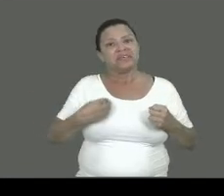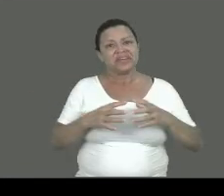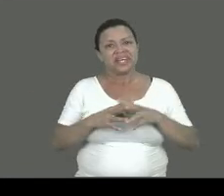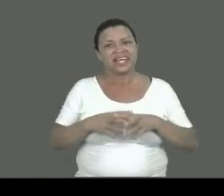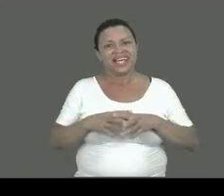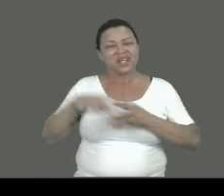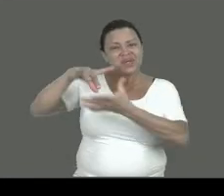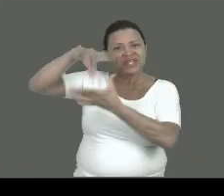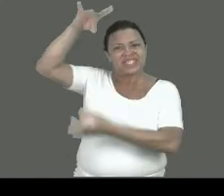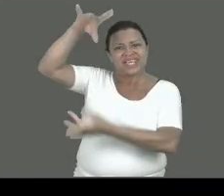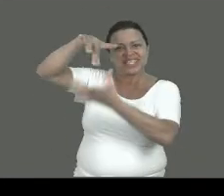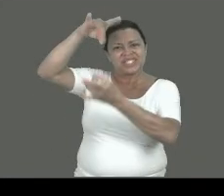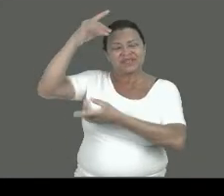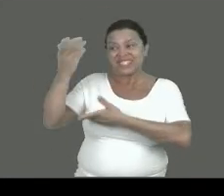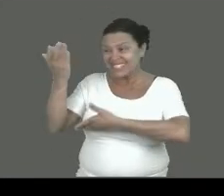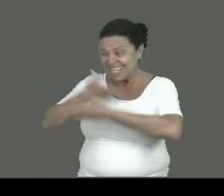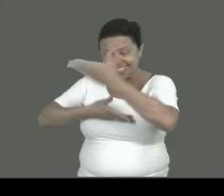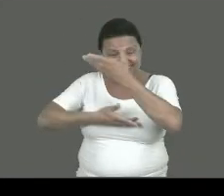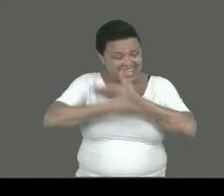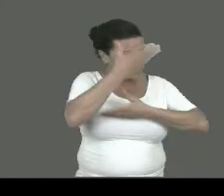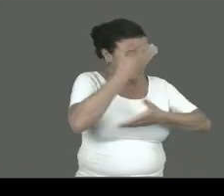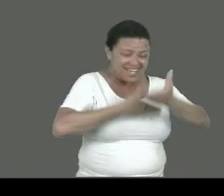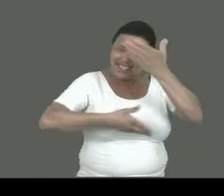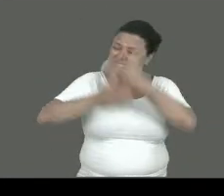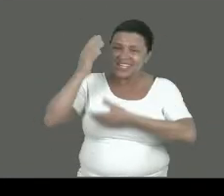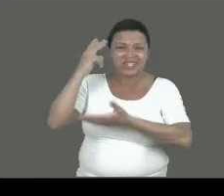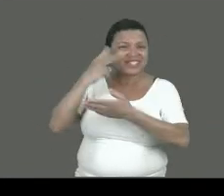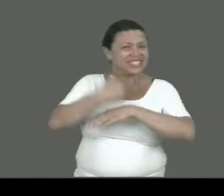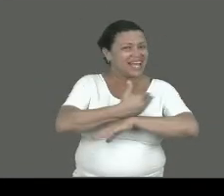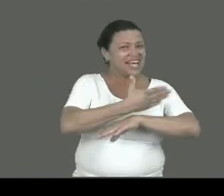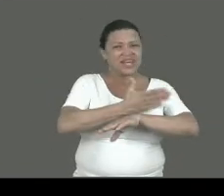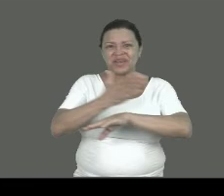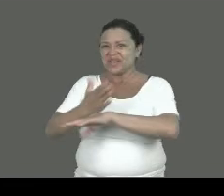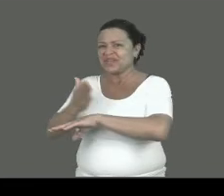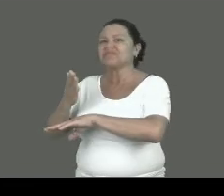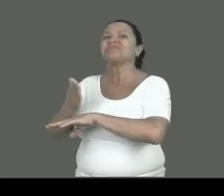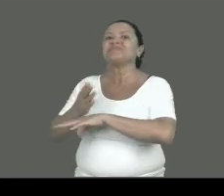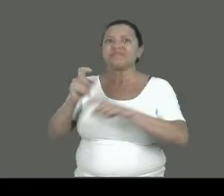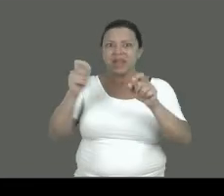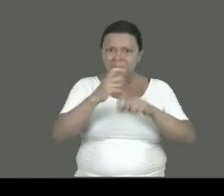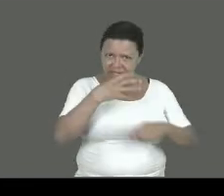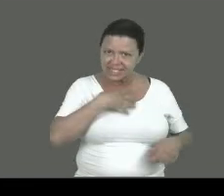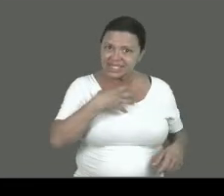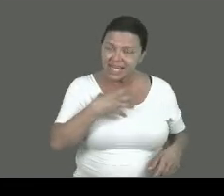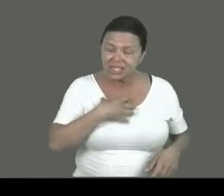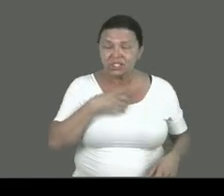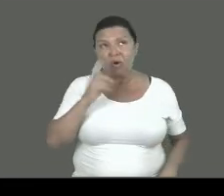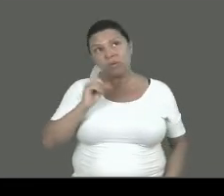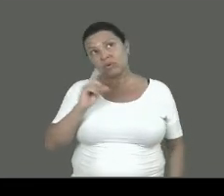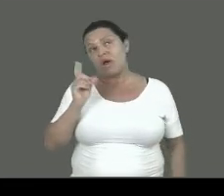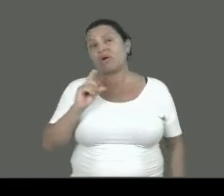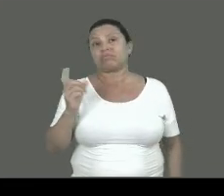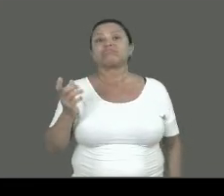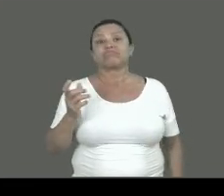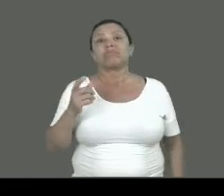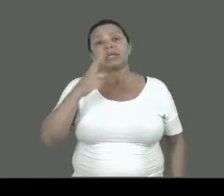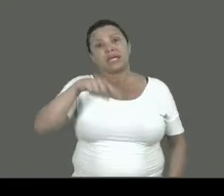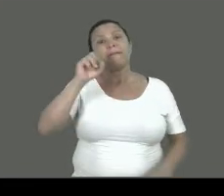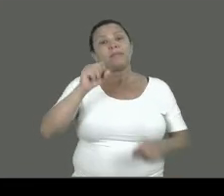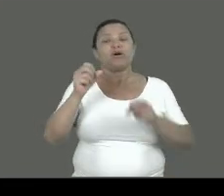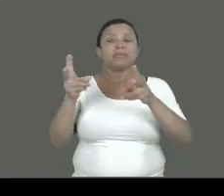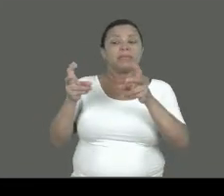com os espíritos, interagindo o tempo todo com eles. Possamos sentir ou não, possamos